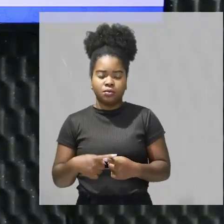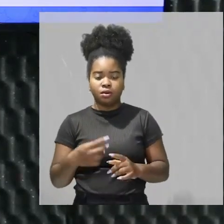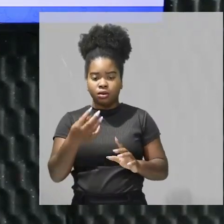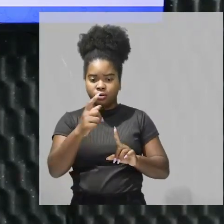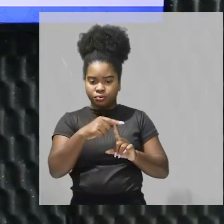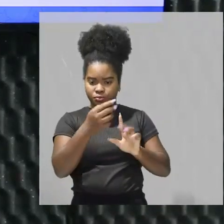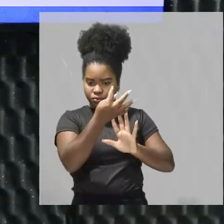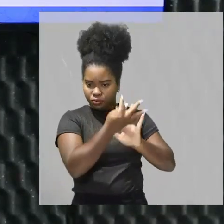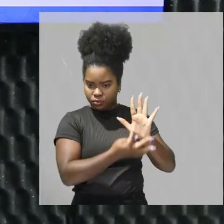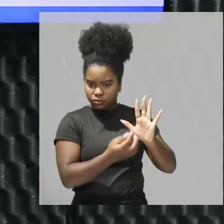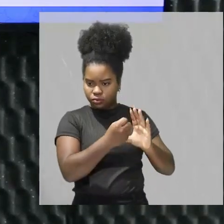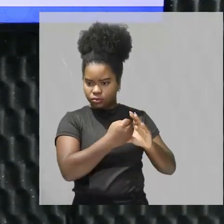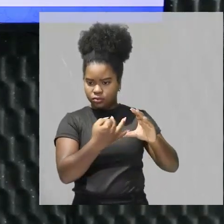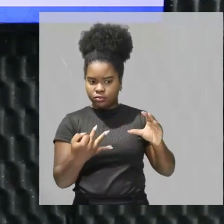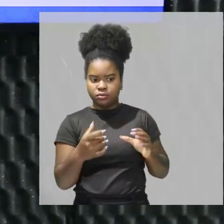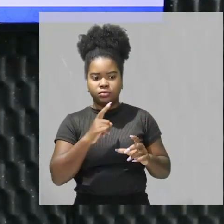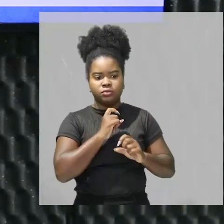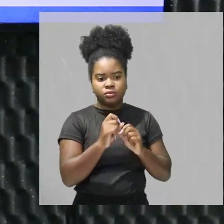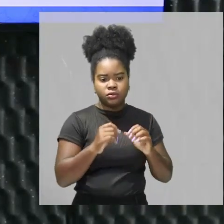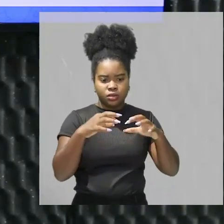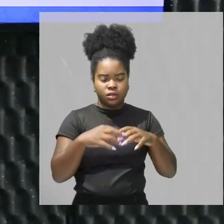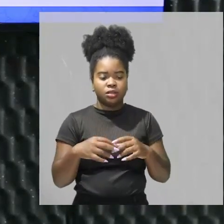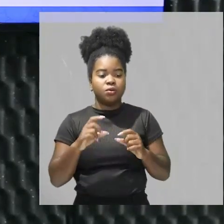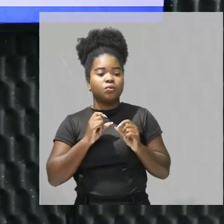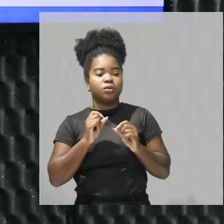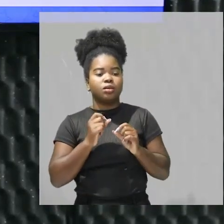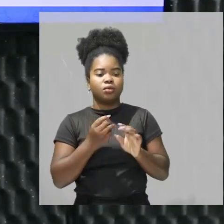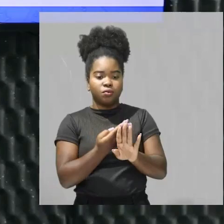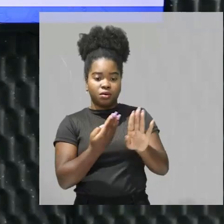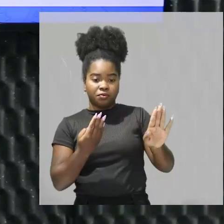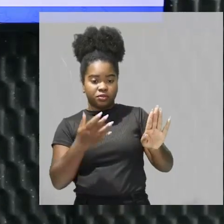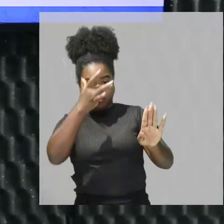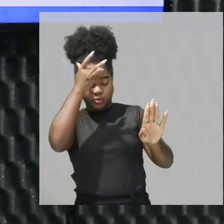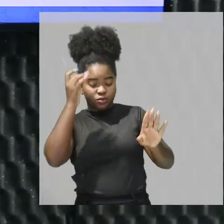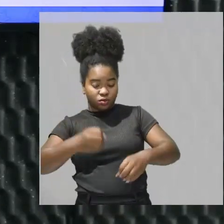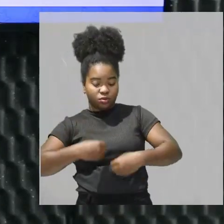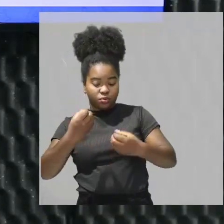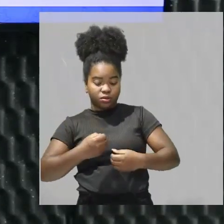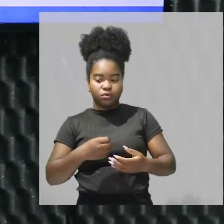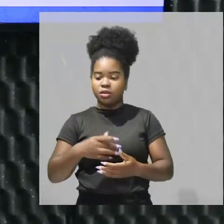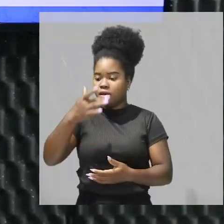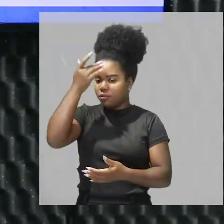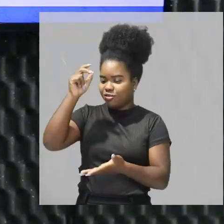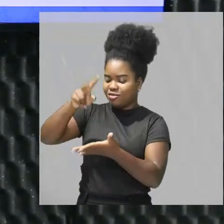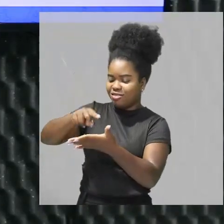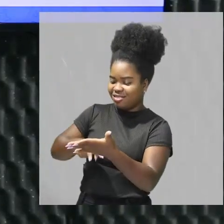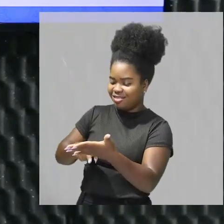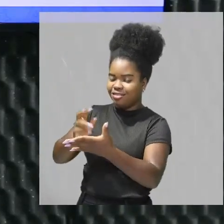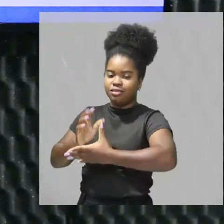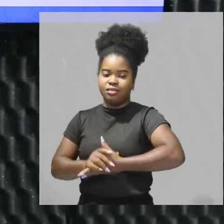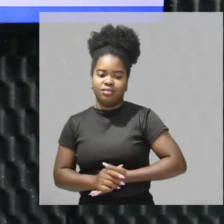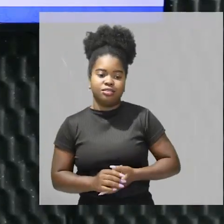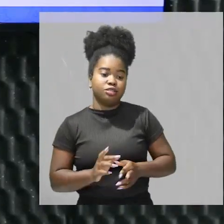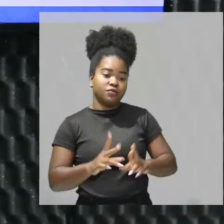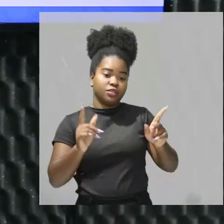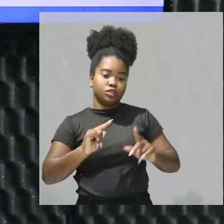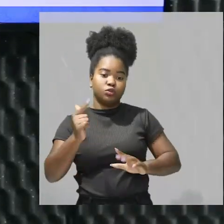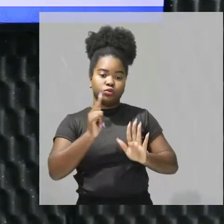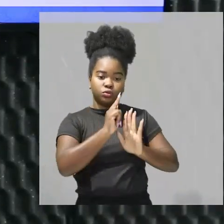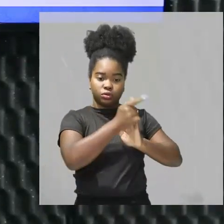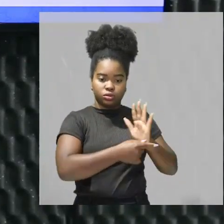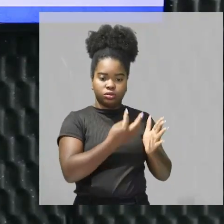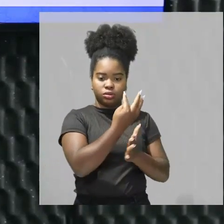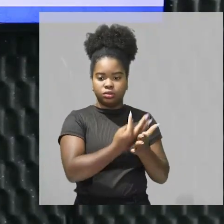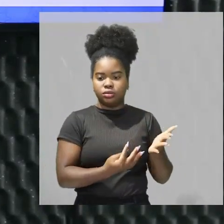argumentativo, é caracterizado por ter um afastamento entre o autor e o leitor. diferente de outros gêneros textuais,